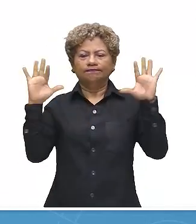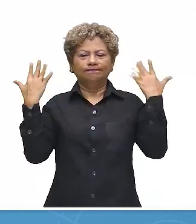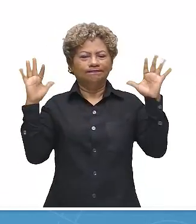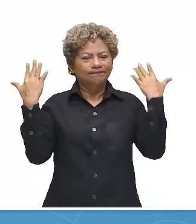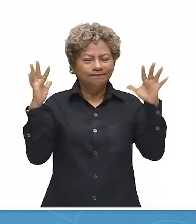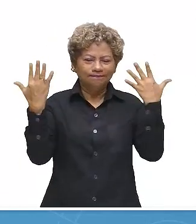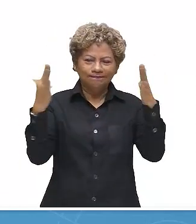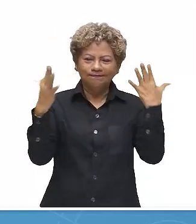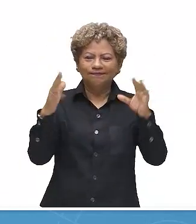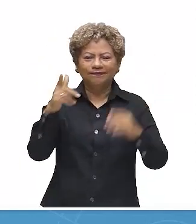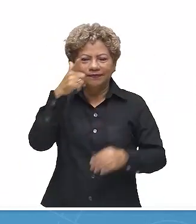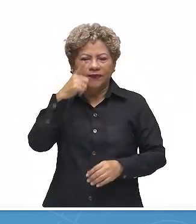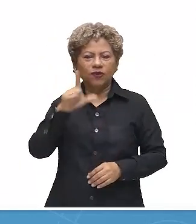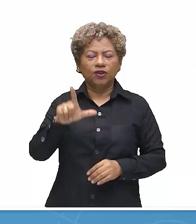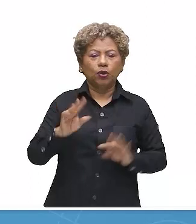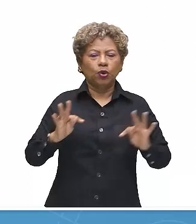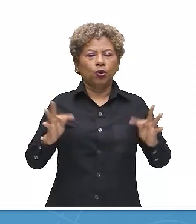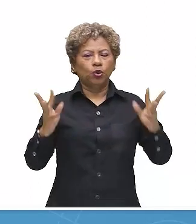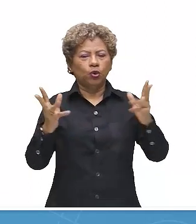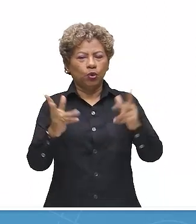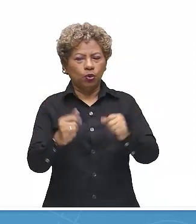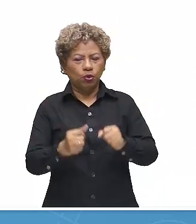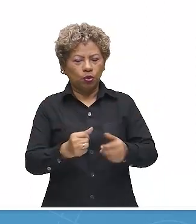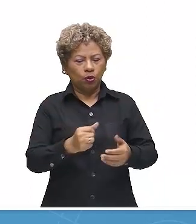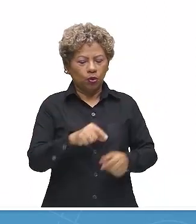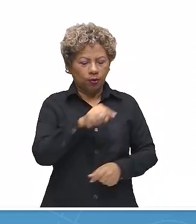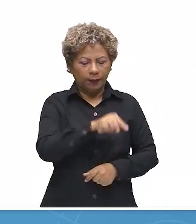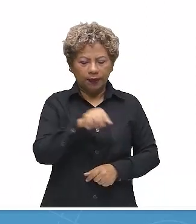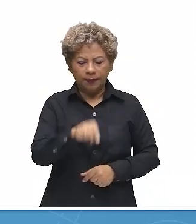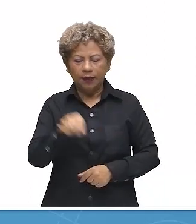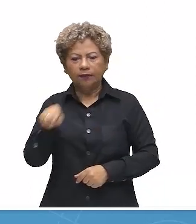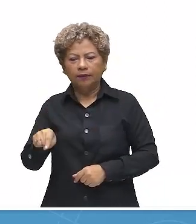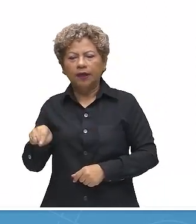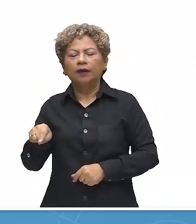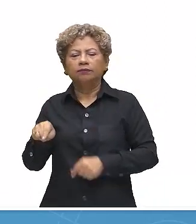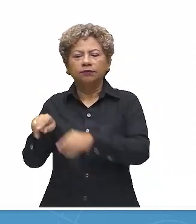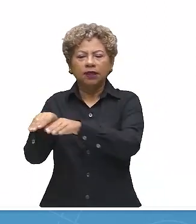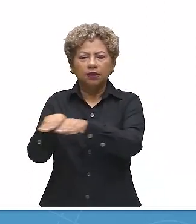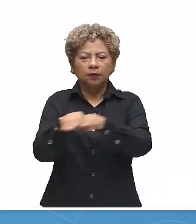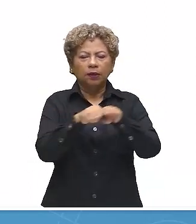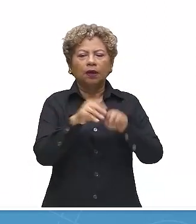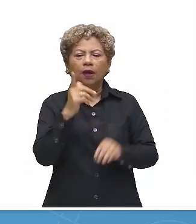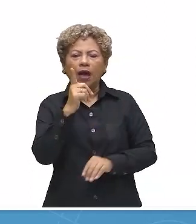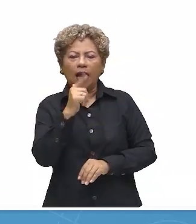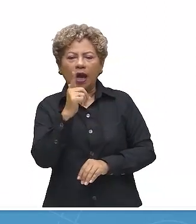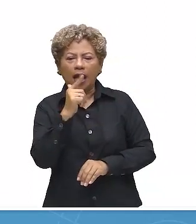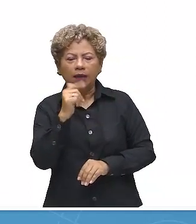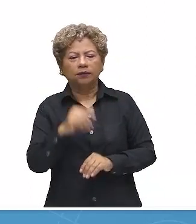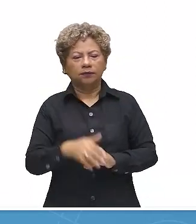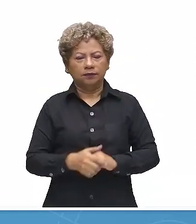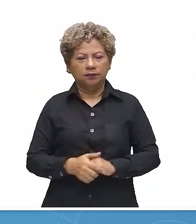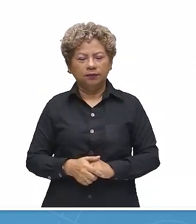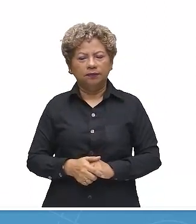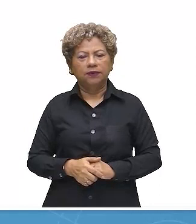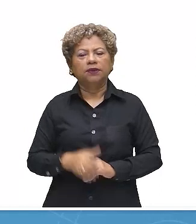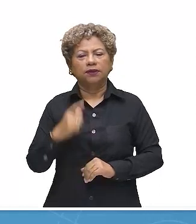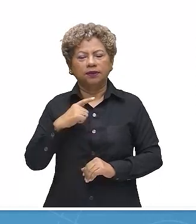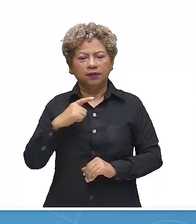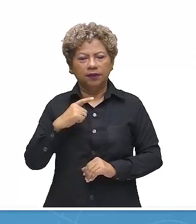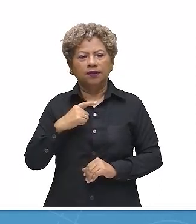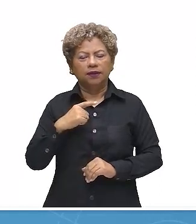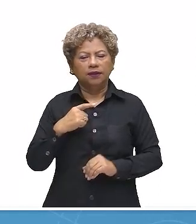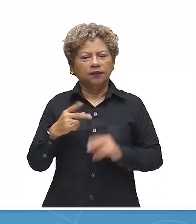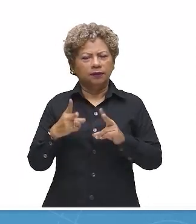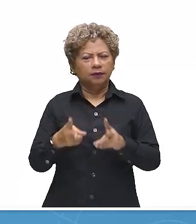acertaram. Todos os copos possuem a mesma quantidade de água. E as frações aí, olha só, são 3 frações